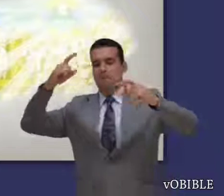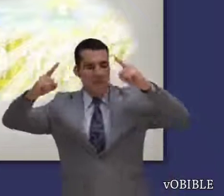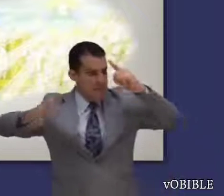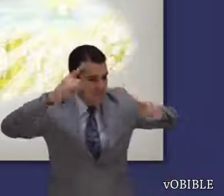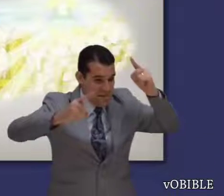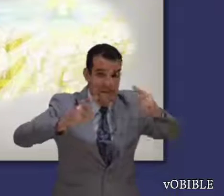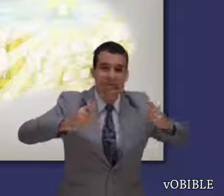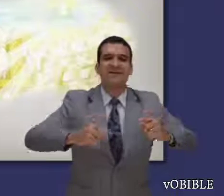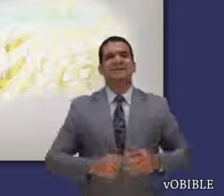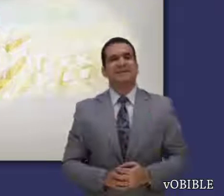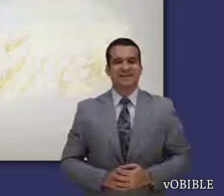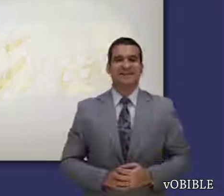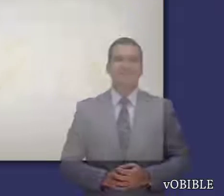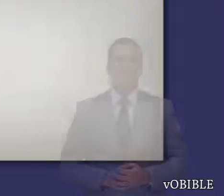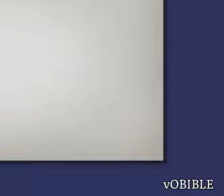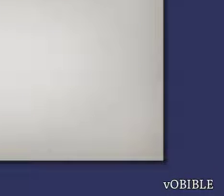vão governar com Cristo no céu.